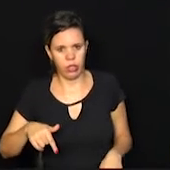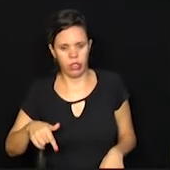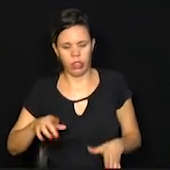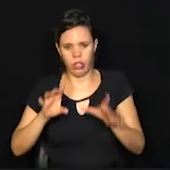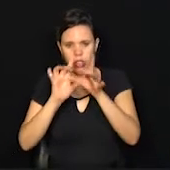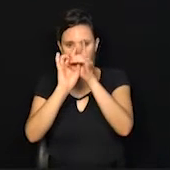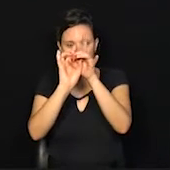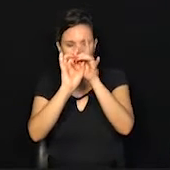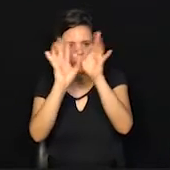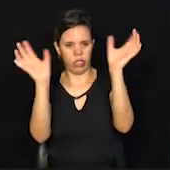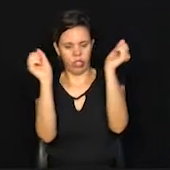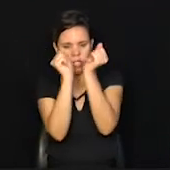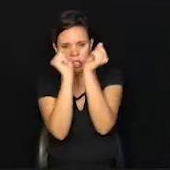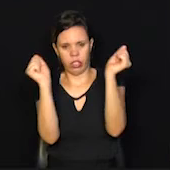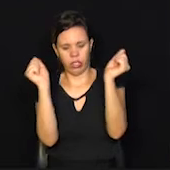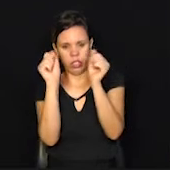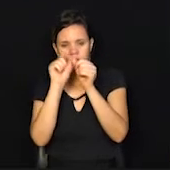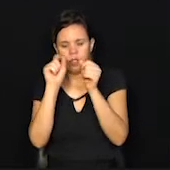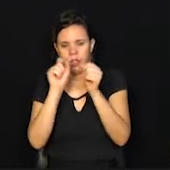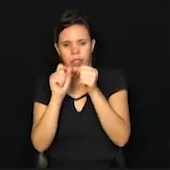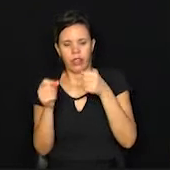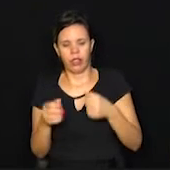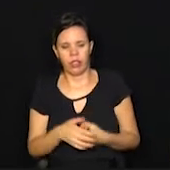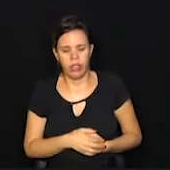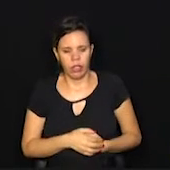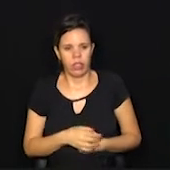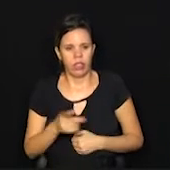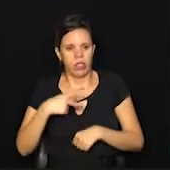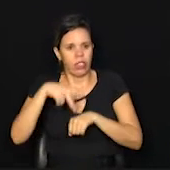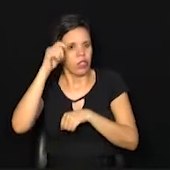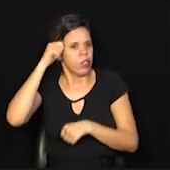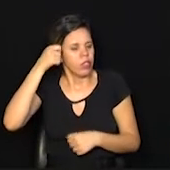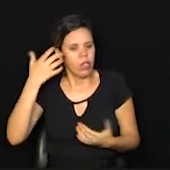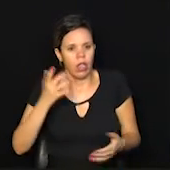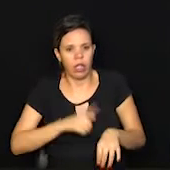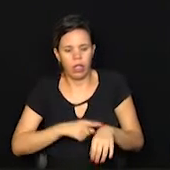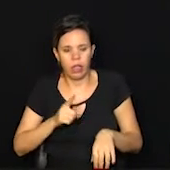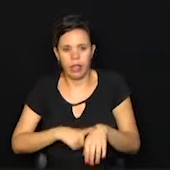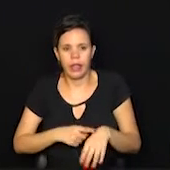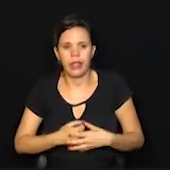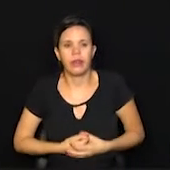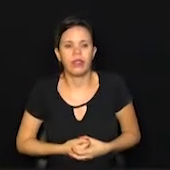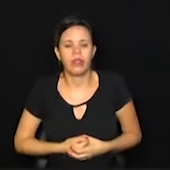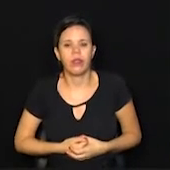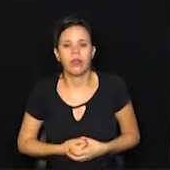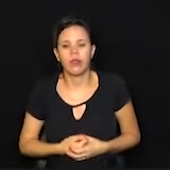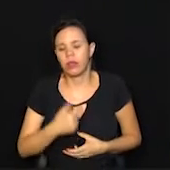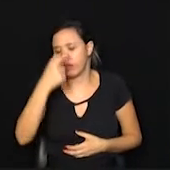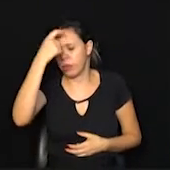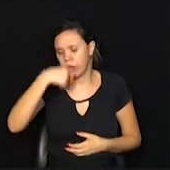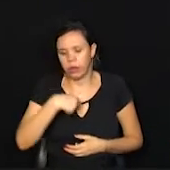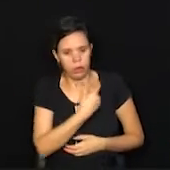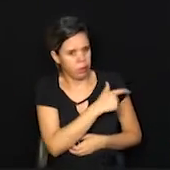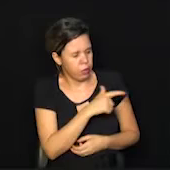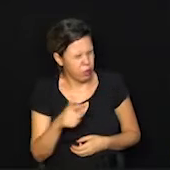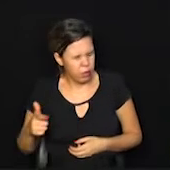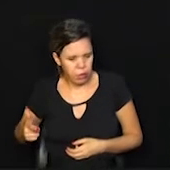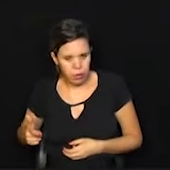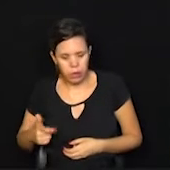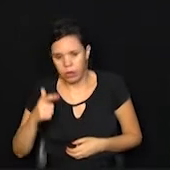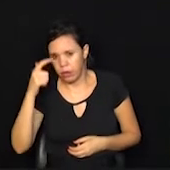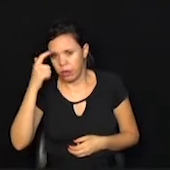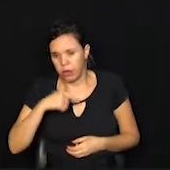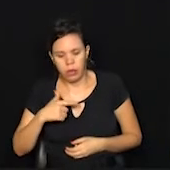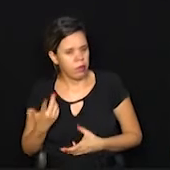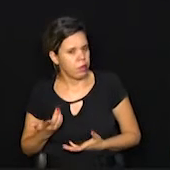dos Libertadores daqueles que fizeram independência da Argentina e num certo momento ele fala eu não tenho medo e eu